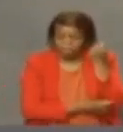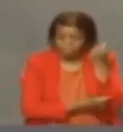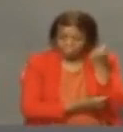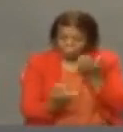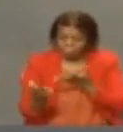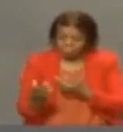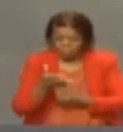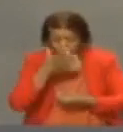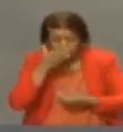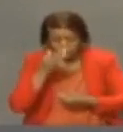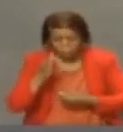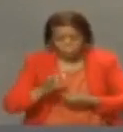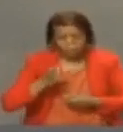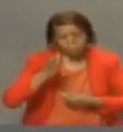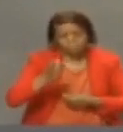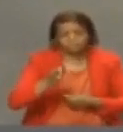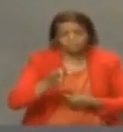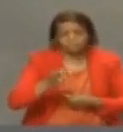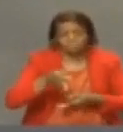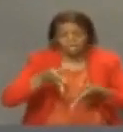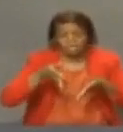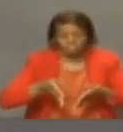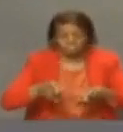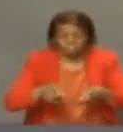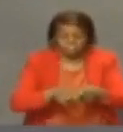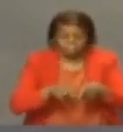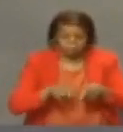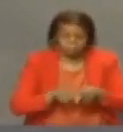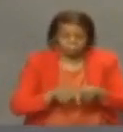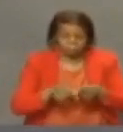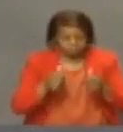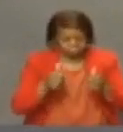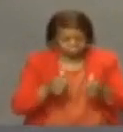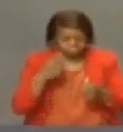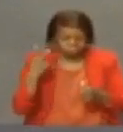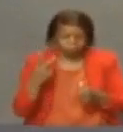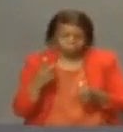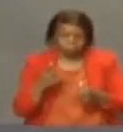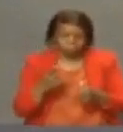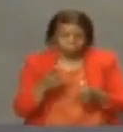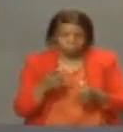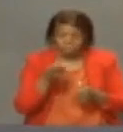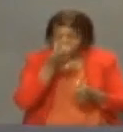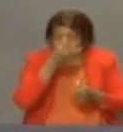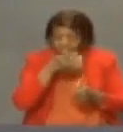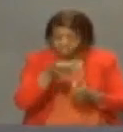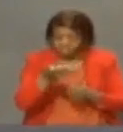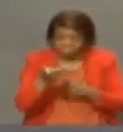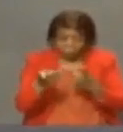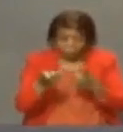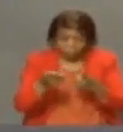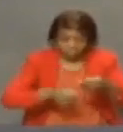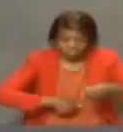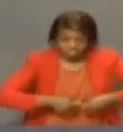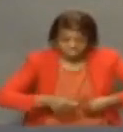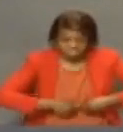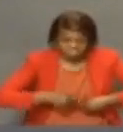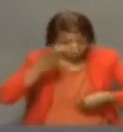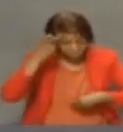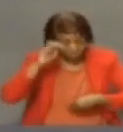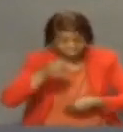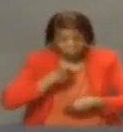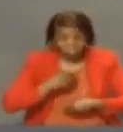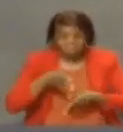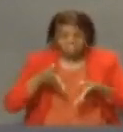futuro e a juventude tem responsabilidades para com país e o país tem